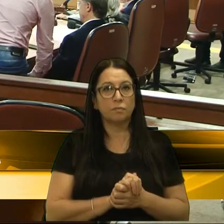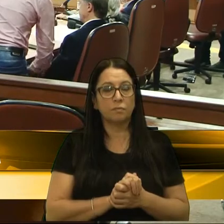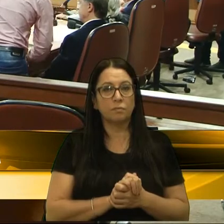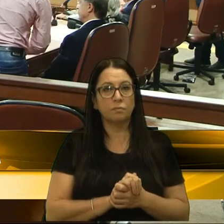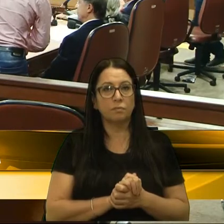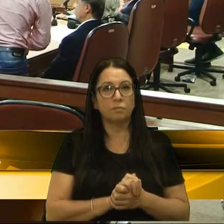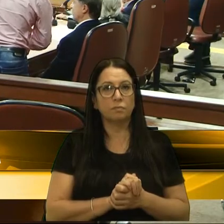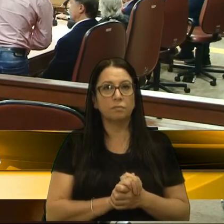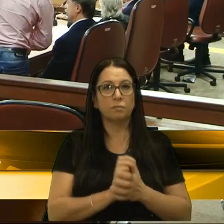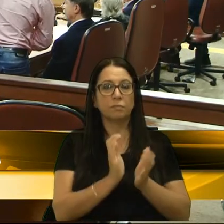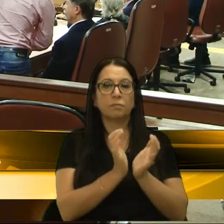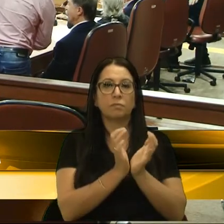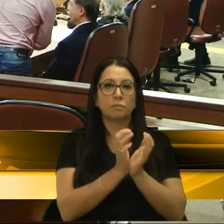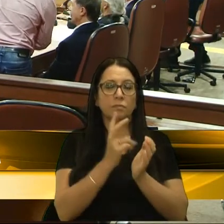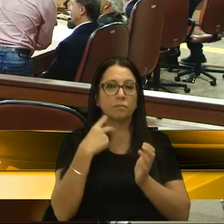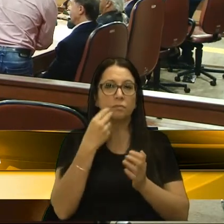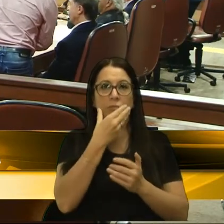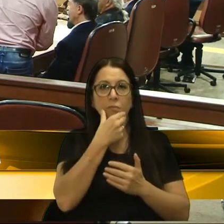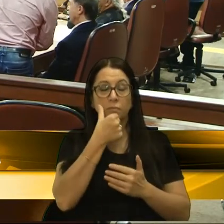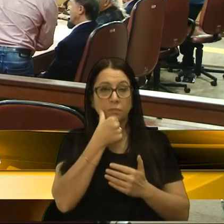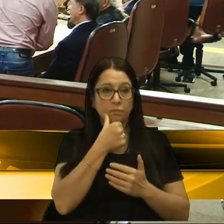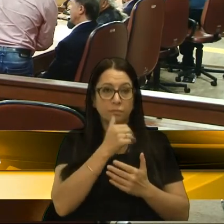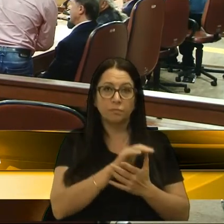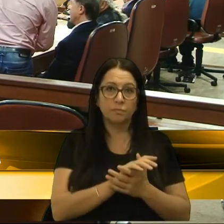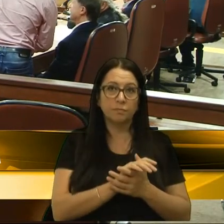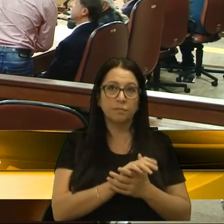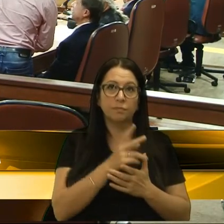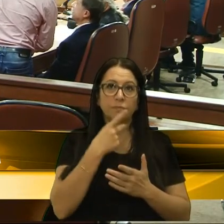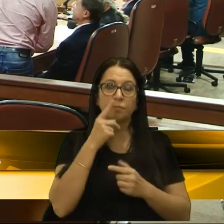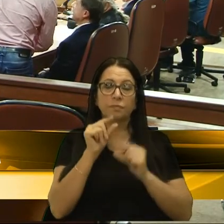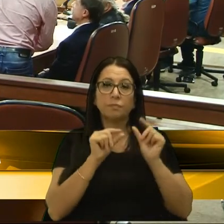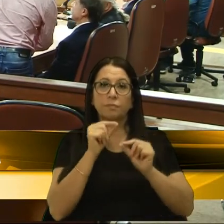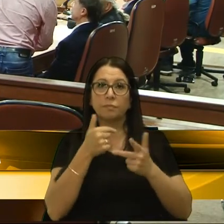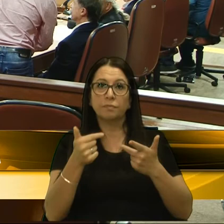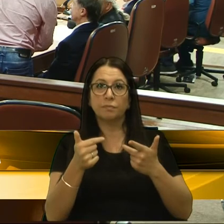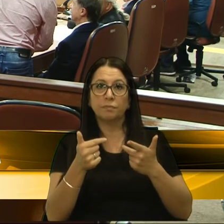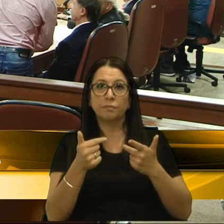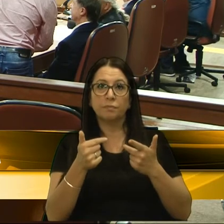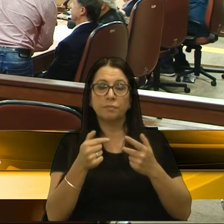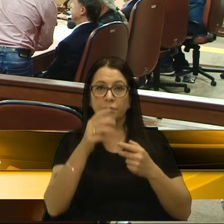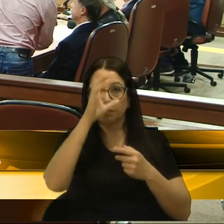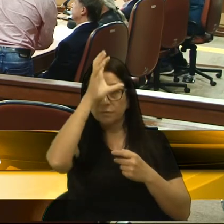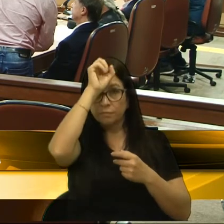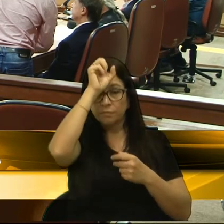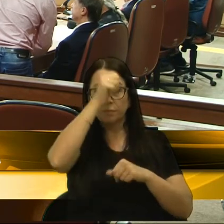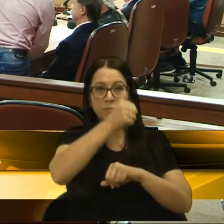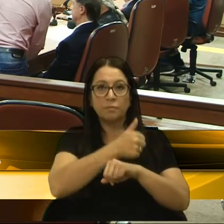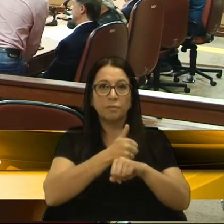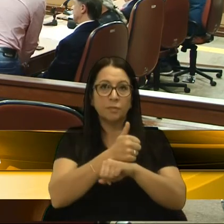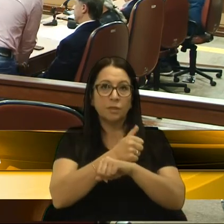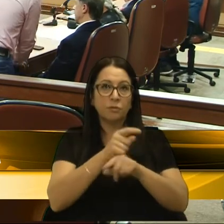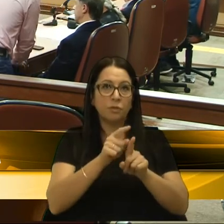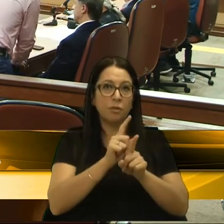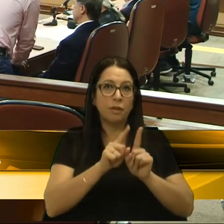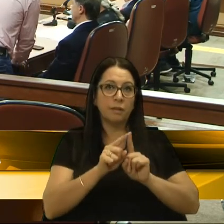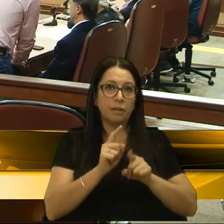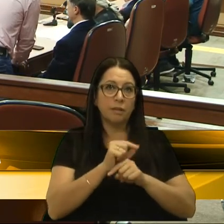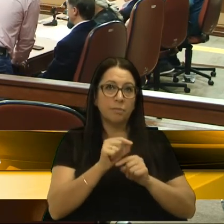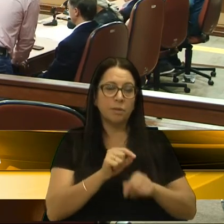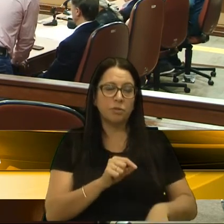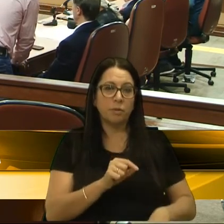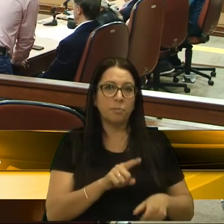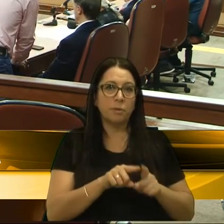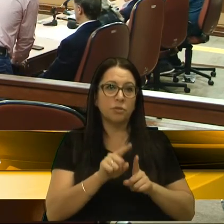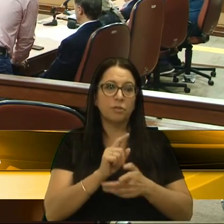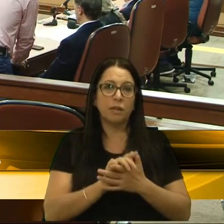Bem, colegas, vereadoras, vereadores, eu quero falar um pouquinho então sobre aprendizagem profissional. E seguindo nessa